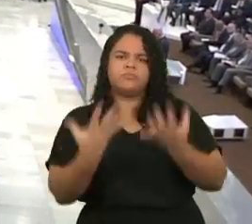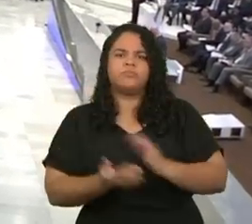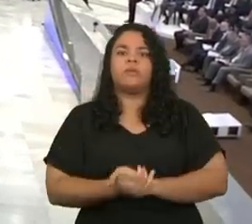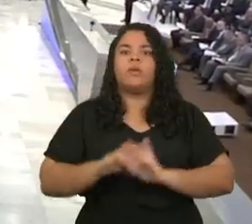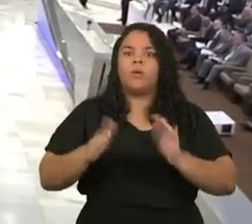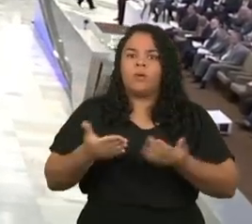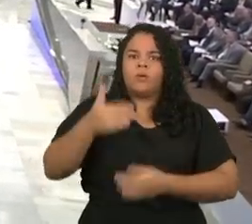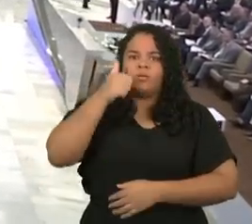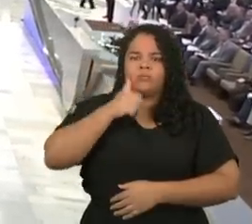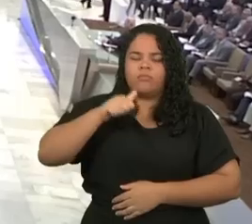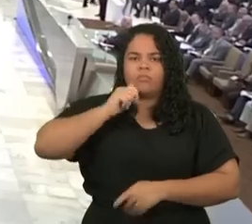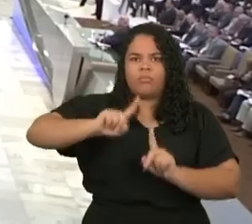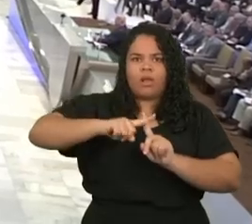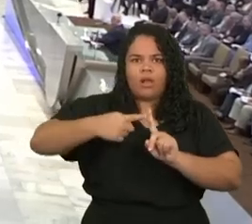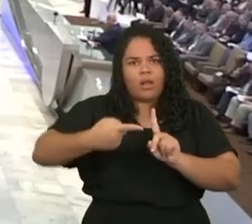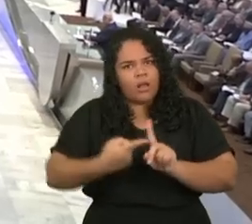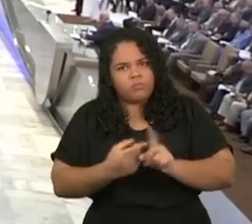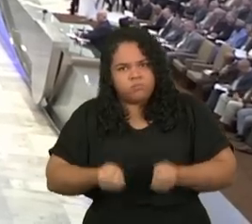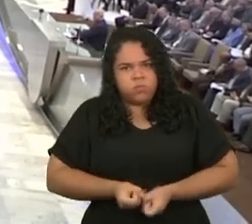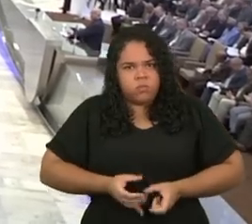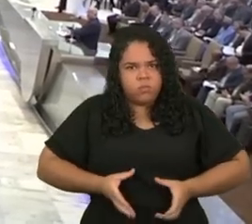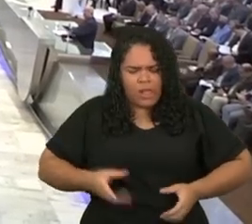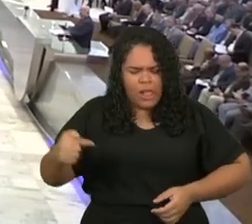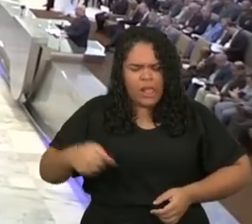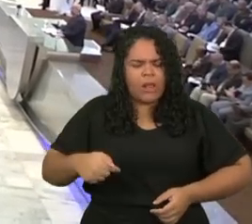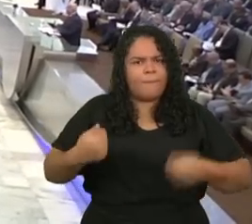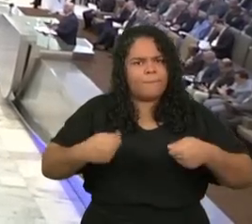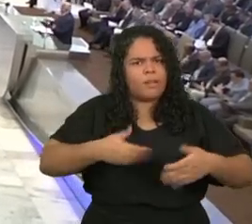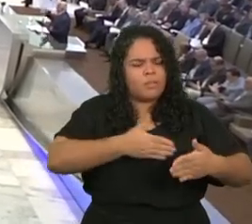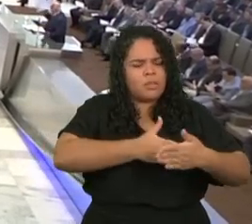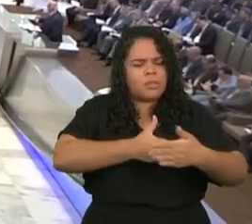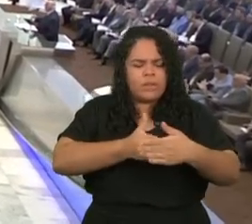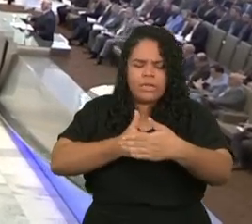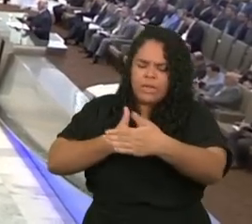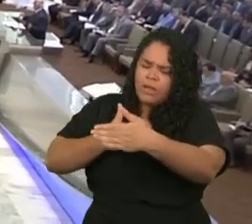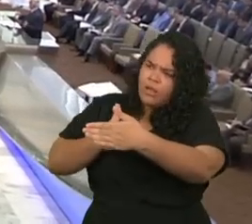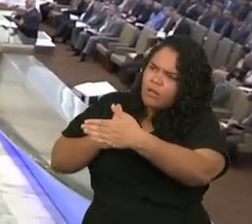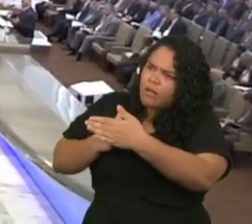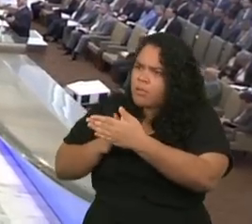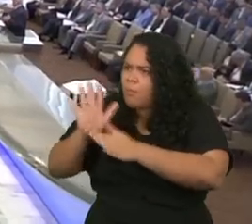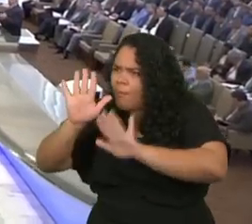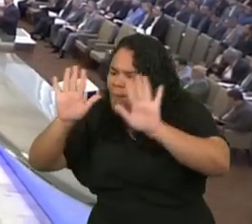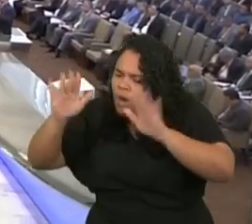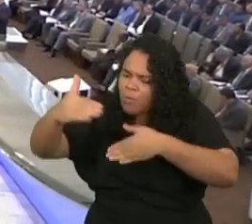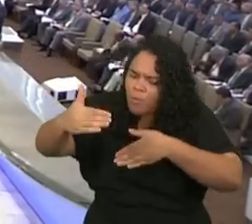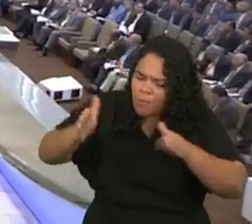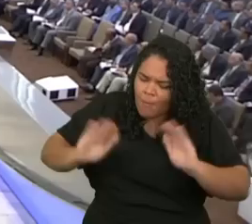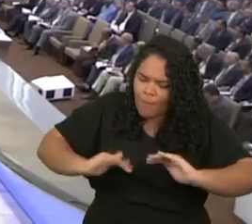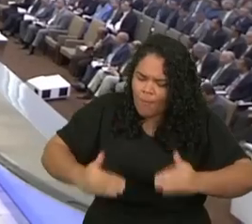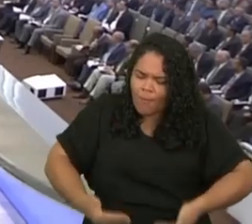a lidar com limites e quando ela sai do ventre compete a nós os pais não é isso